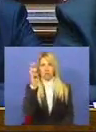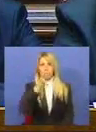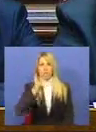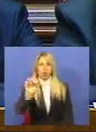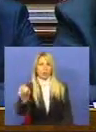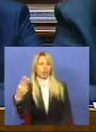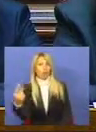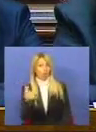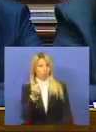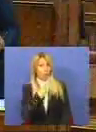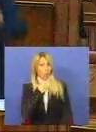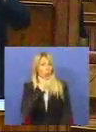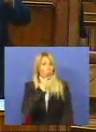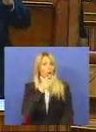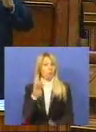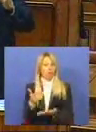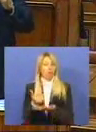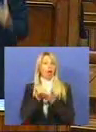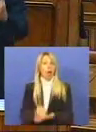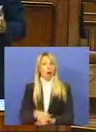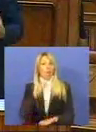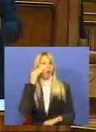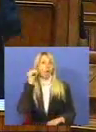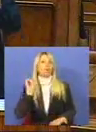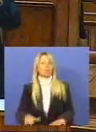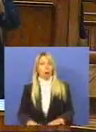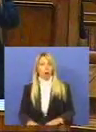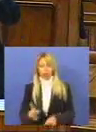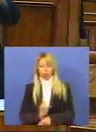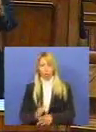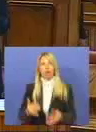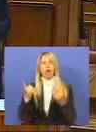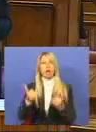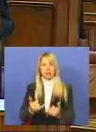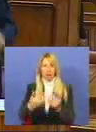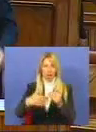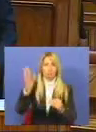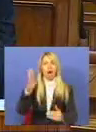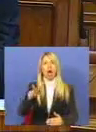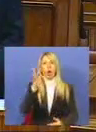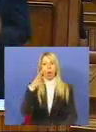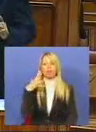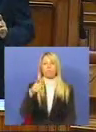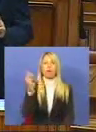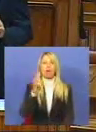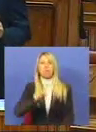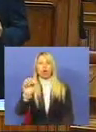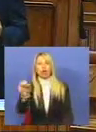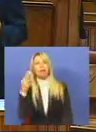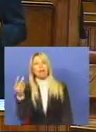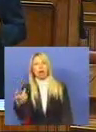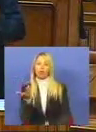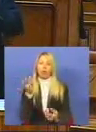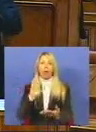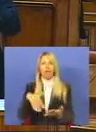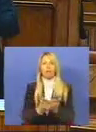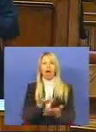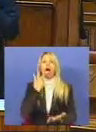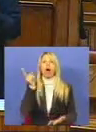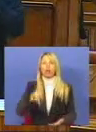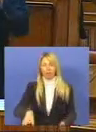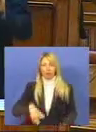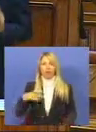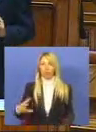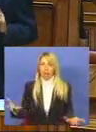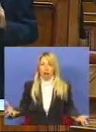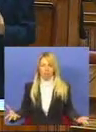agora para avalos aos bancos. Logo a seguir, mais 4 mil milhões de euros para a recapitalização. Mas o que o senhor